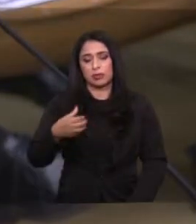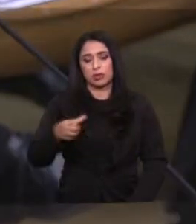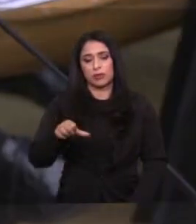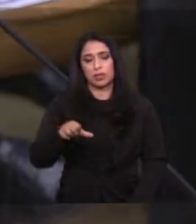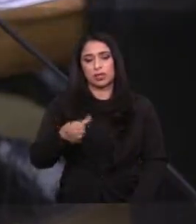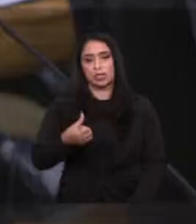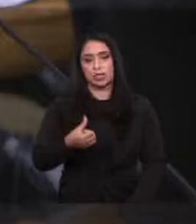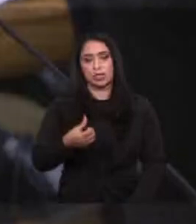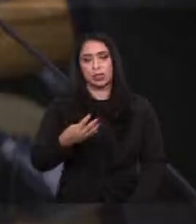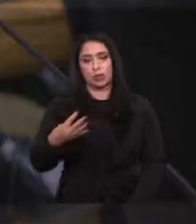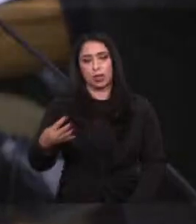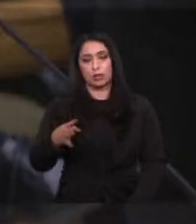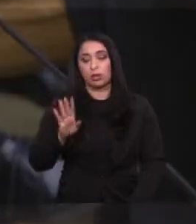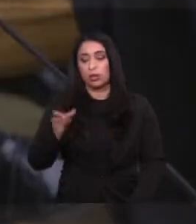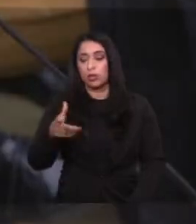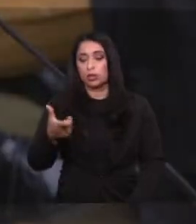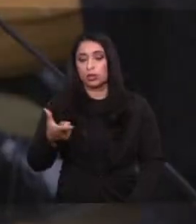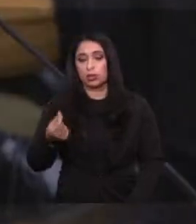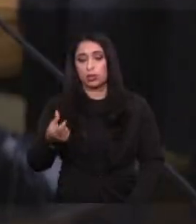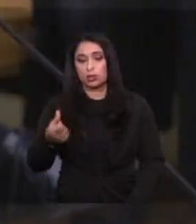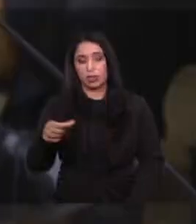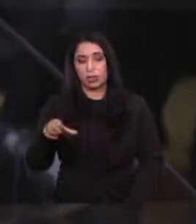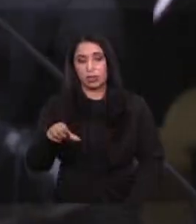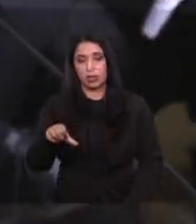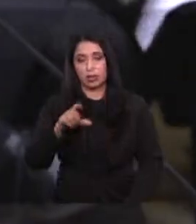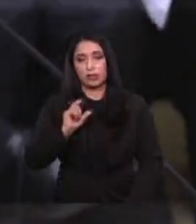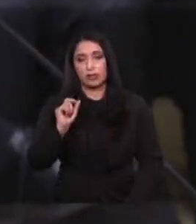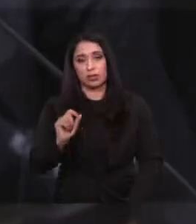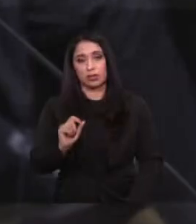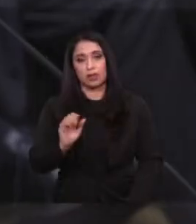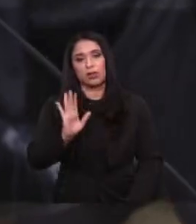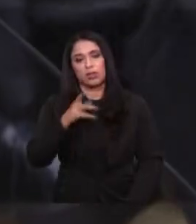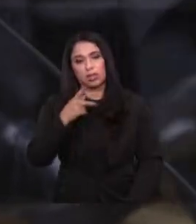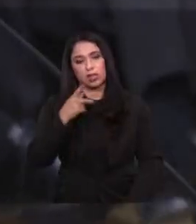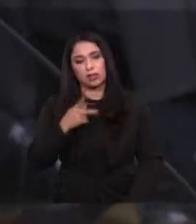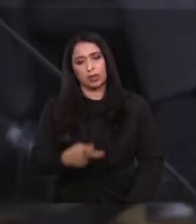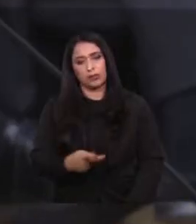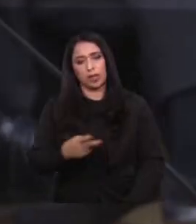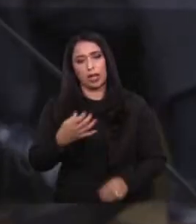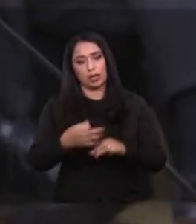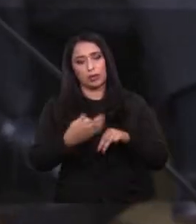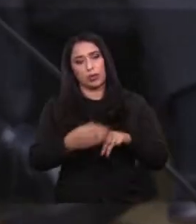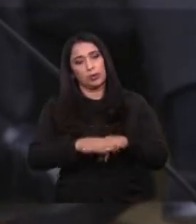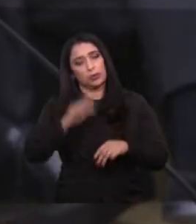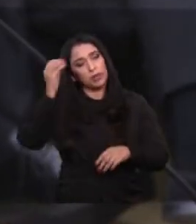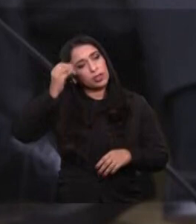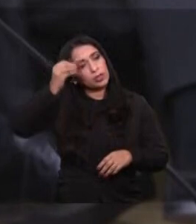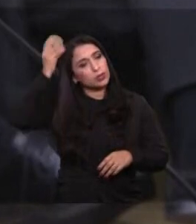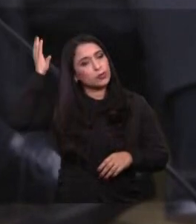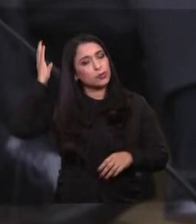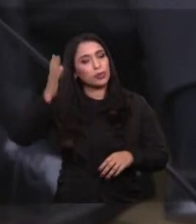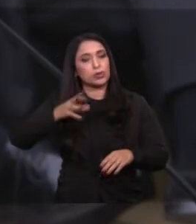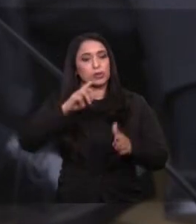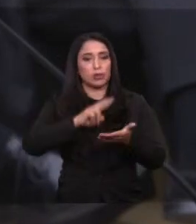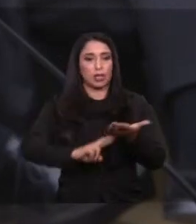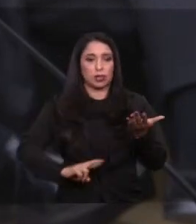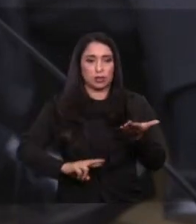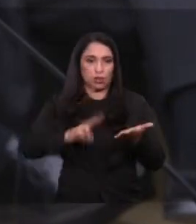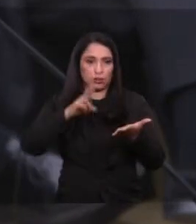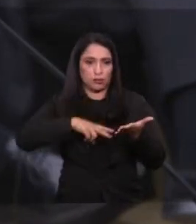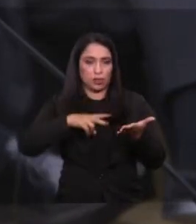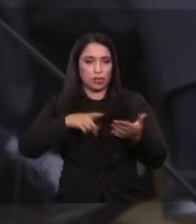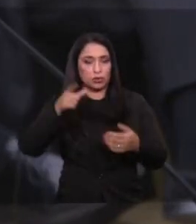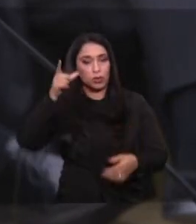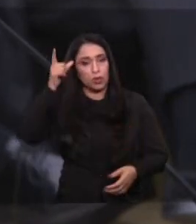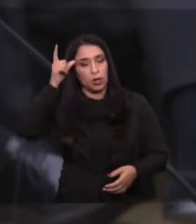13.964, de 2019. Não se cuida, portanto, como bem mencionado pelo ministro Fux em seu relatório lido ontem, não